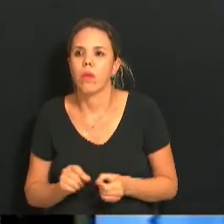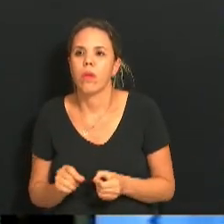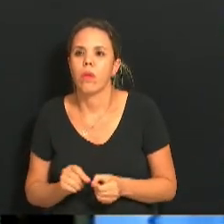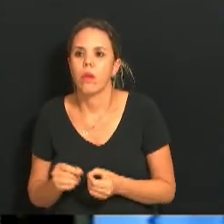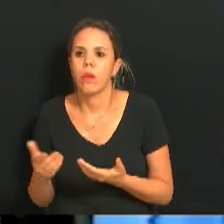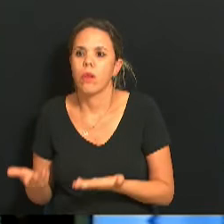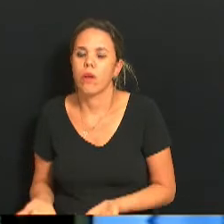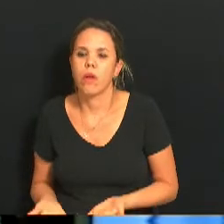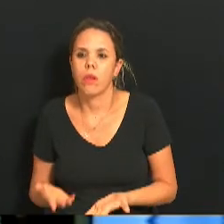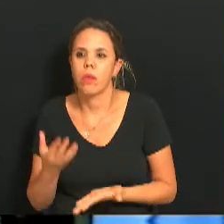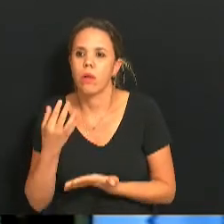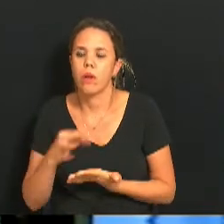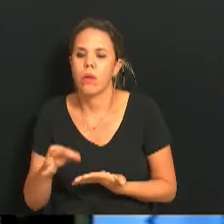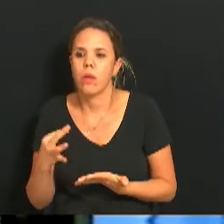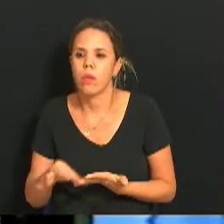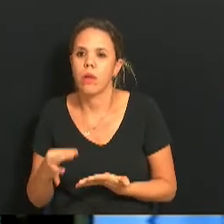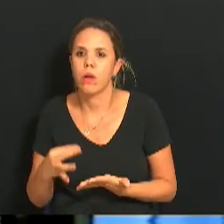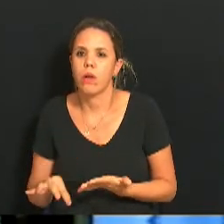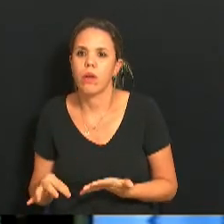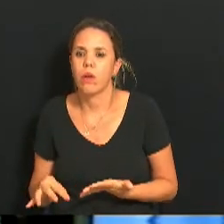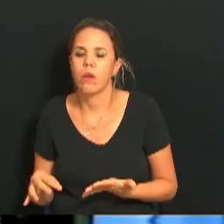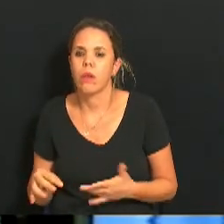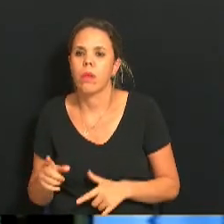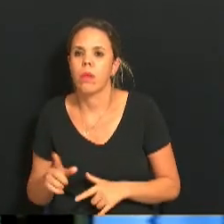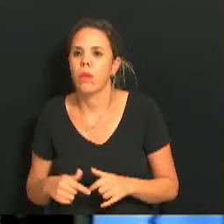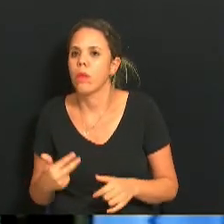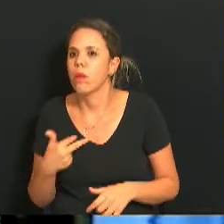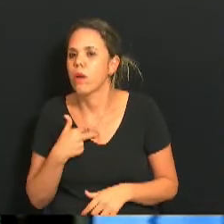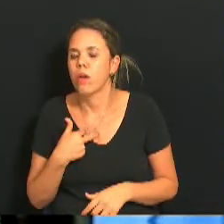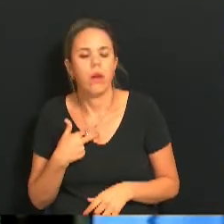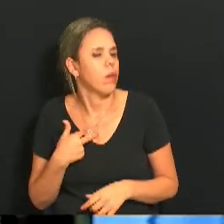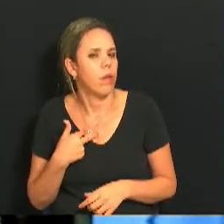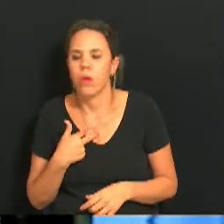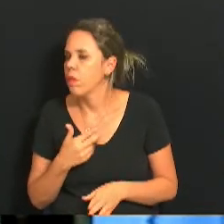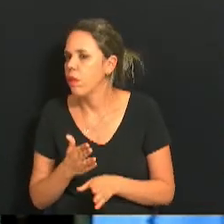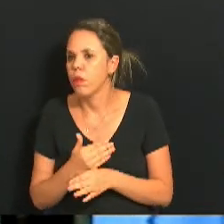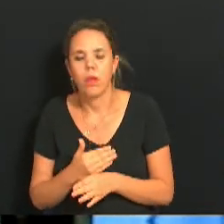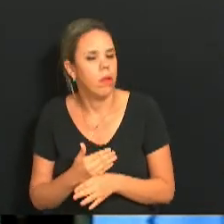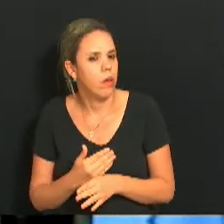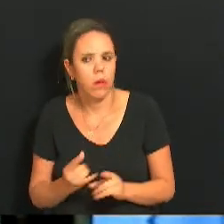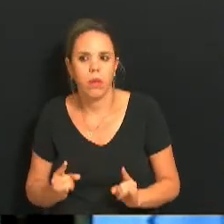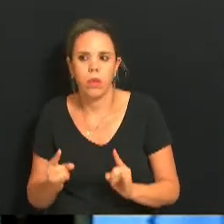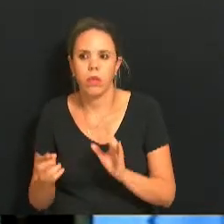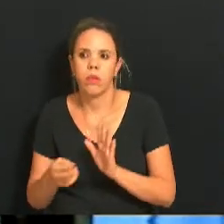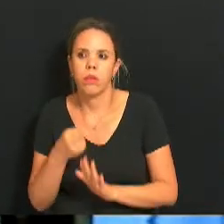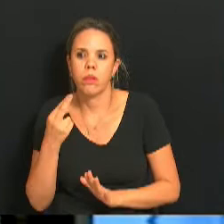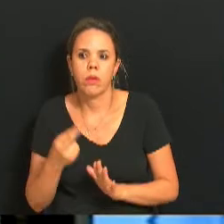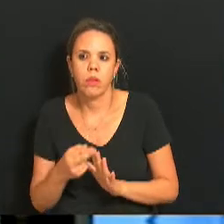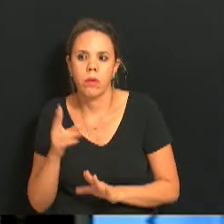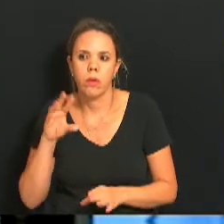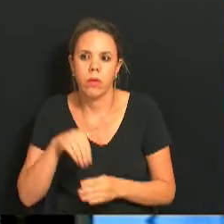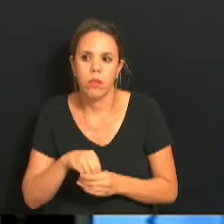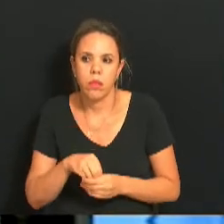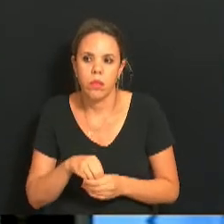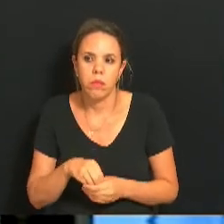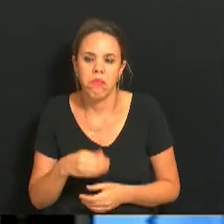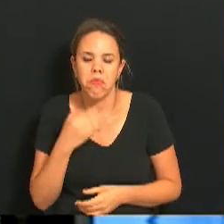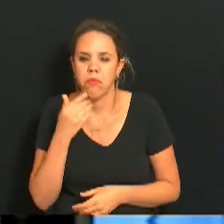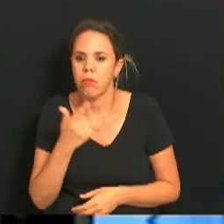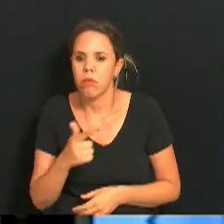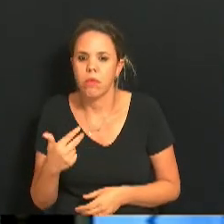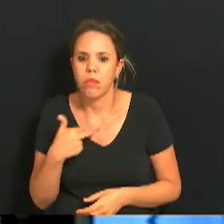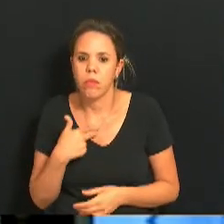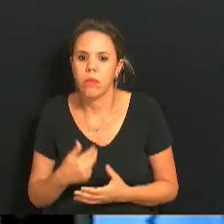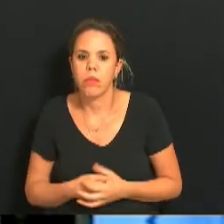e é a correção desse vício material Porque nós não podemos deixar na resolução de tombamento de um bem bonita e não posso você não